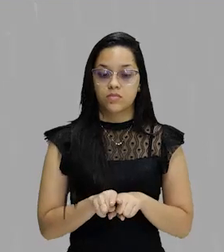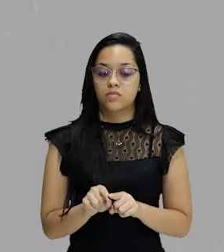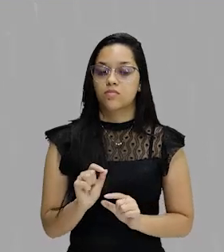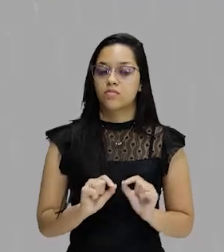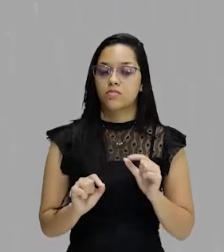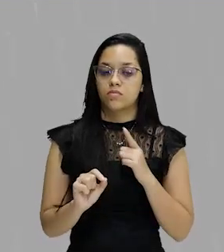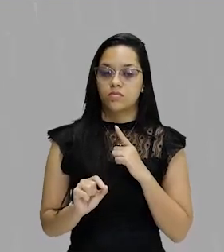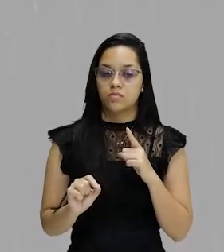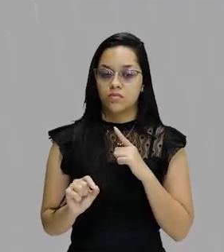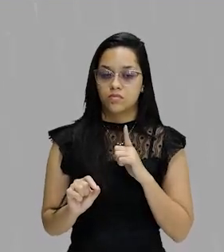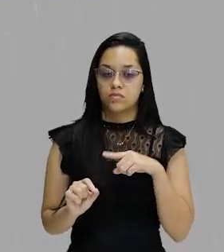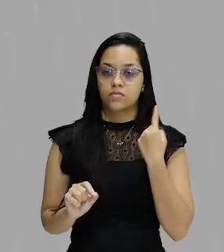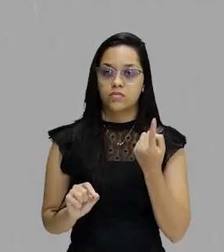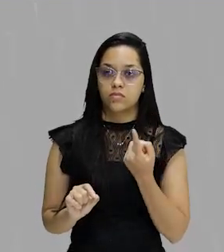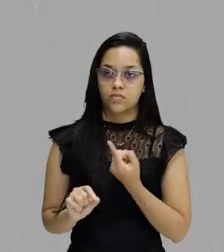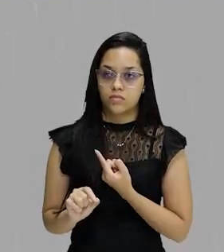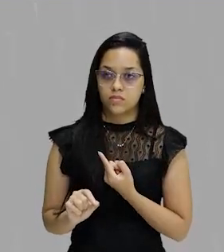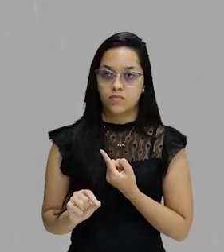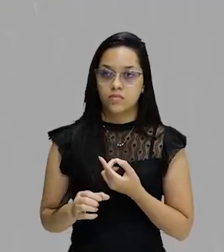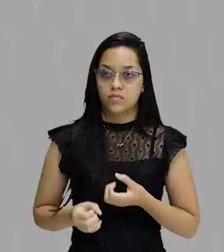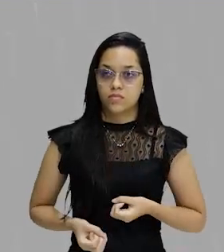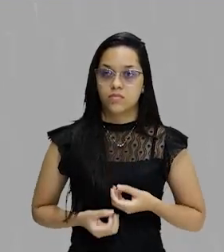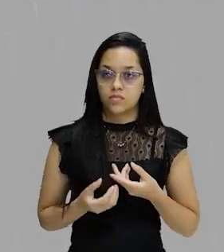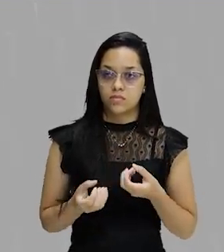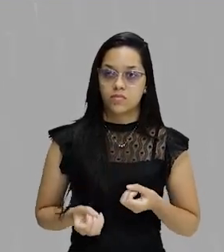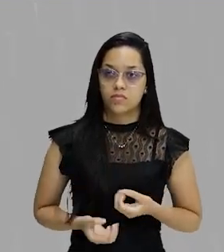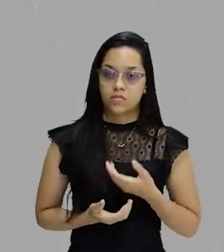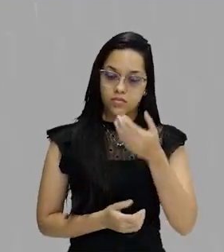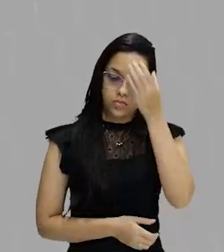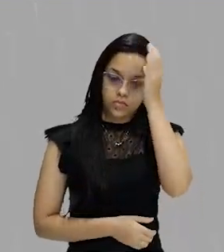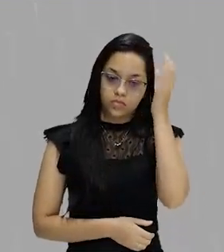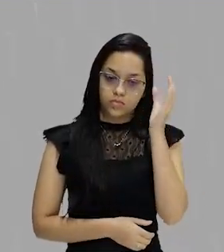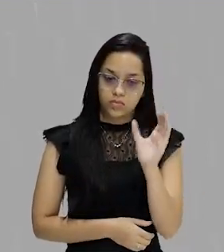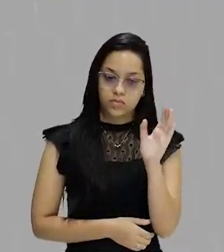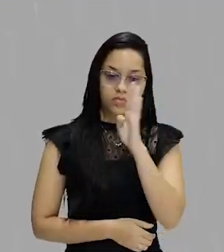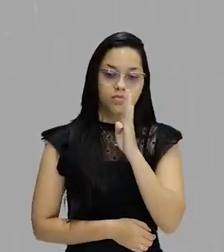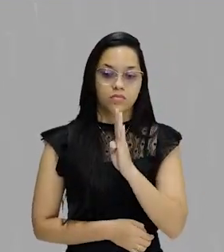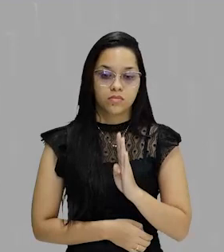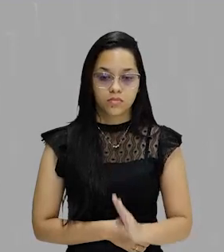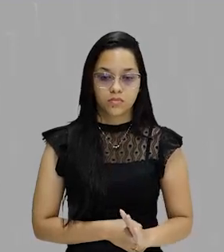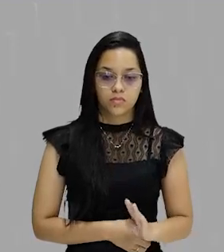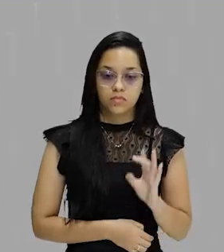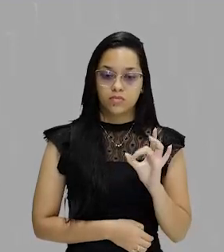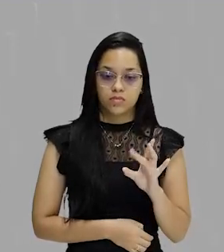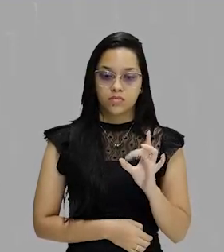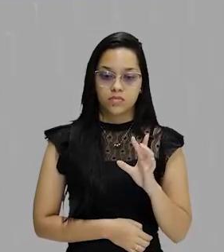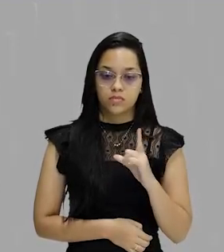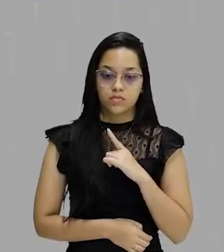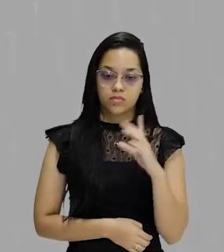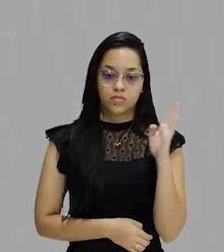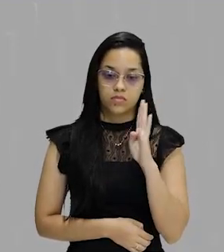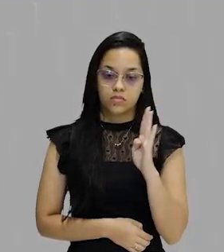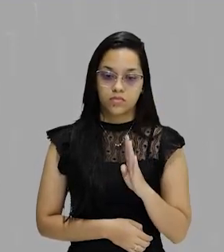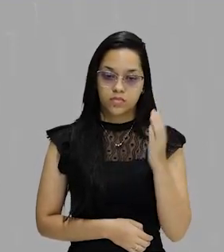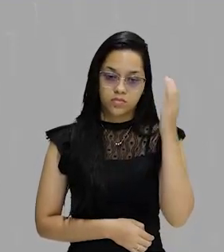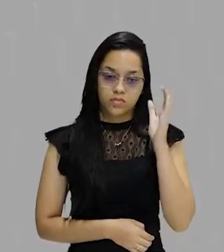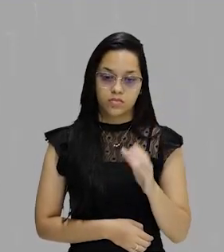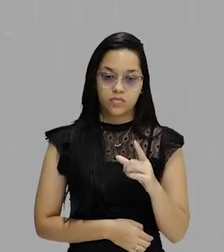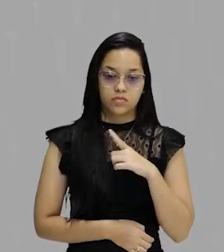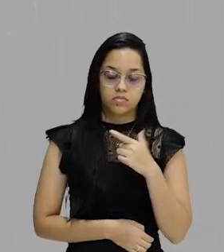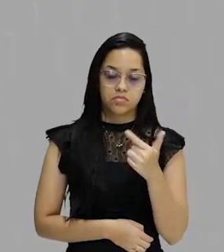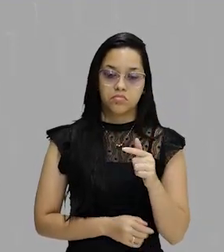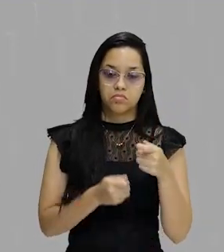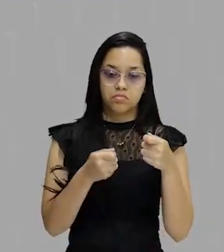ver com a nossa produção cultural nacional, não com essa produção cultural de